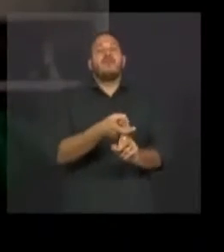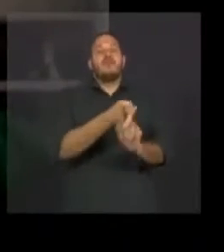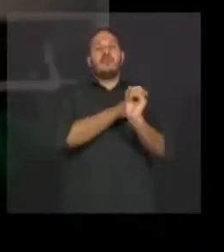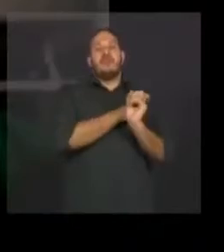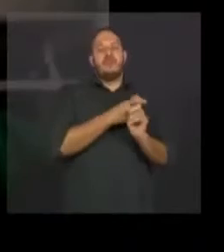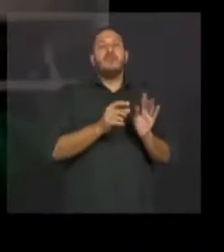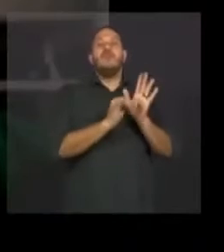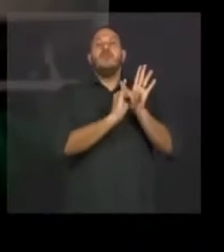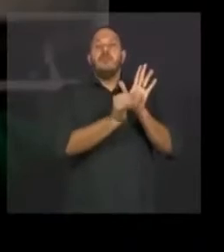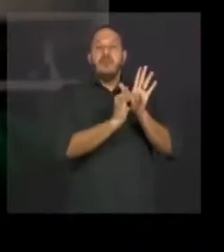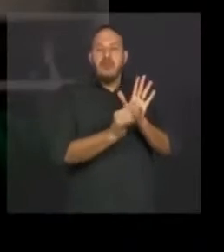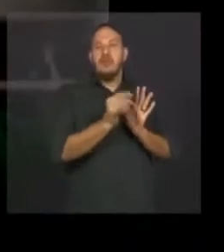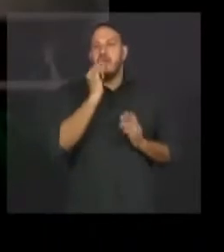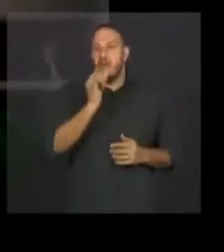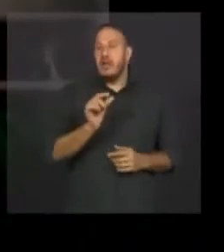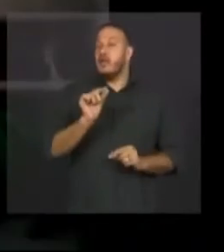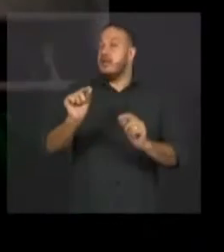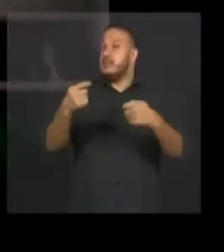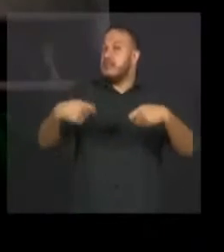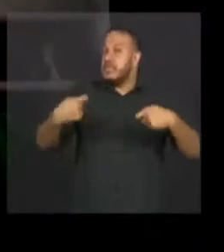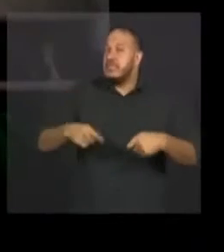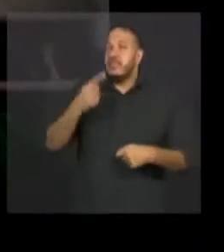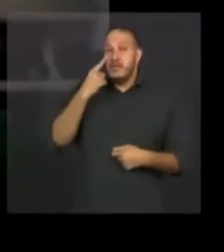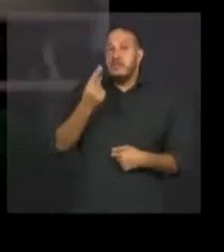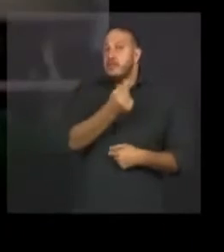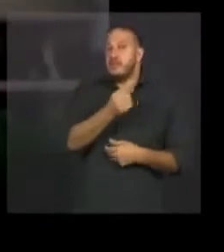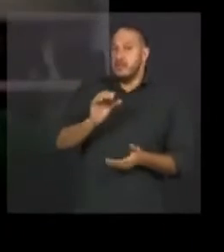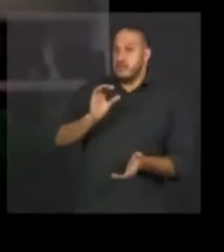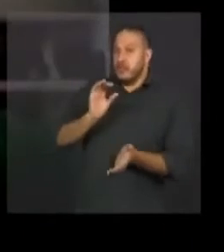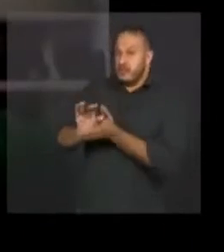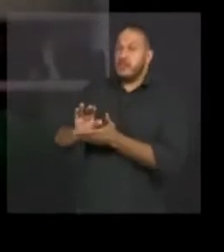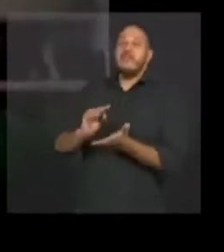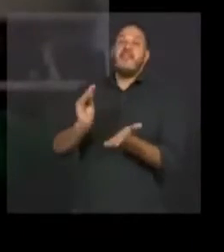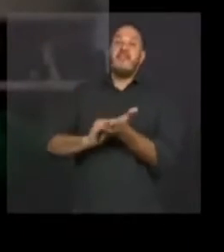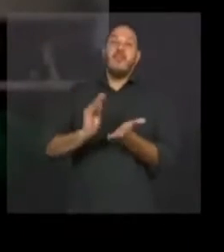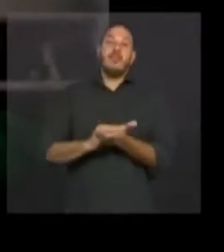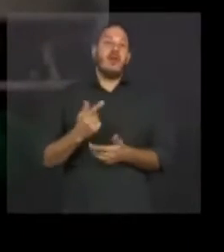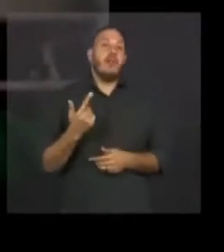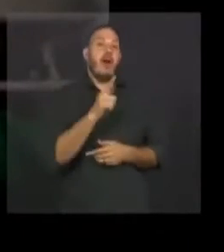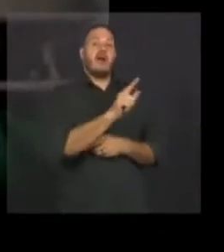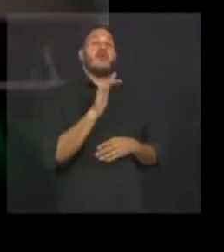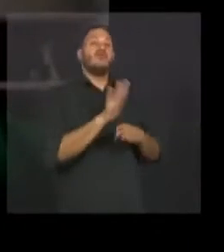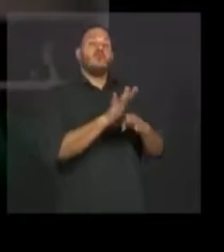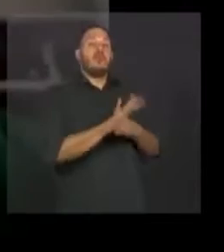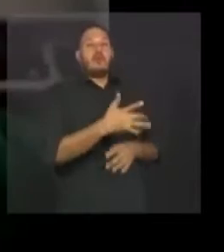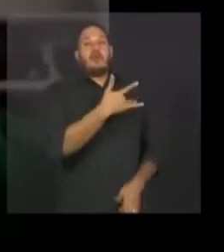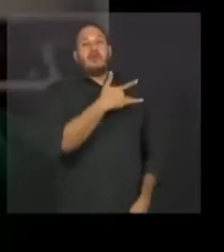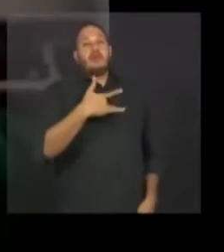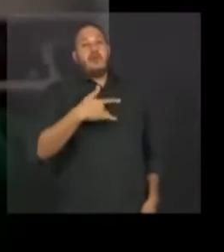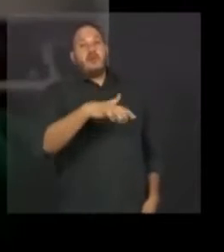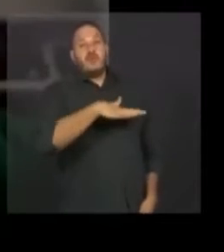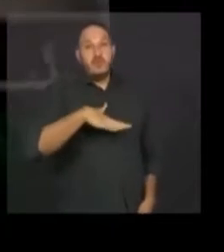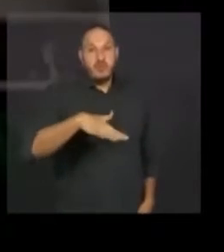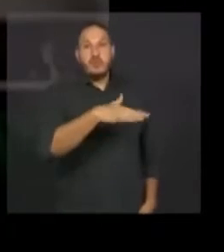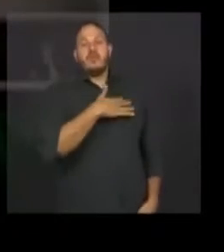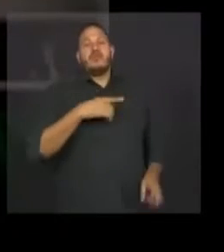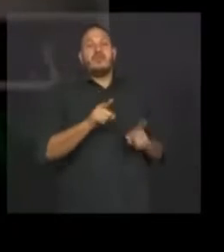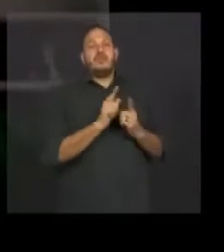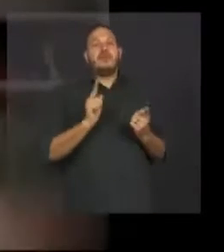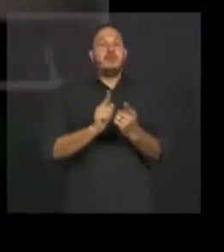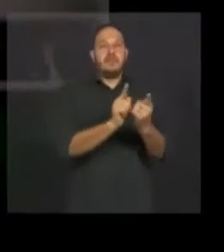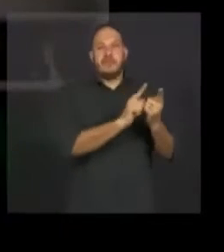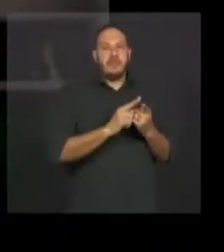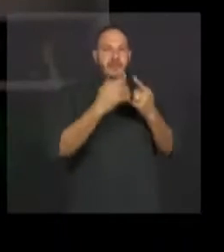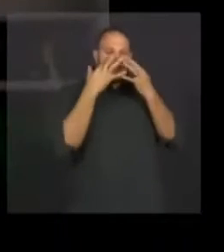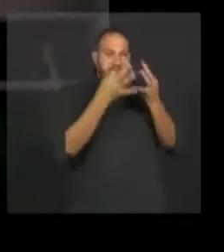o edital, dizendo que precisa ver se esse dinheiro não vai fazer falta para socorrer, para a saúde e para